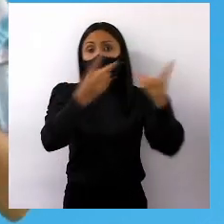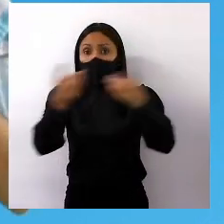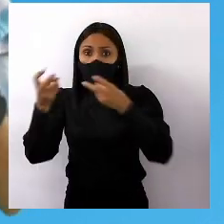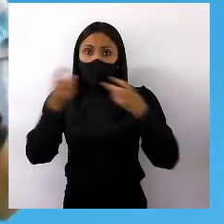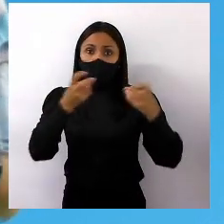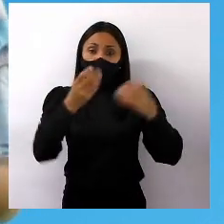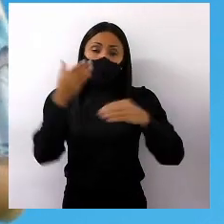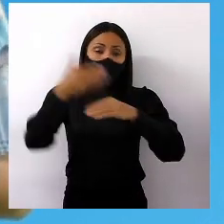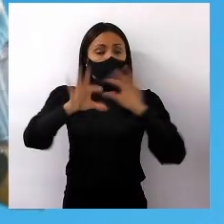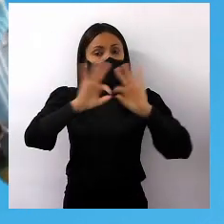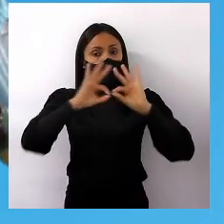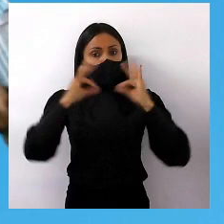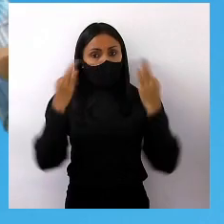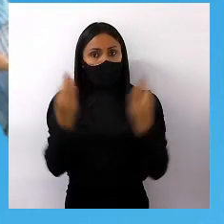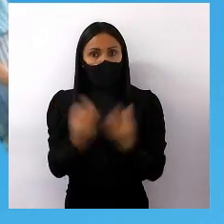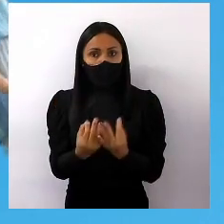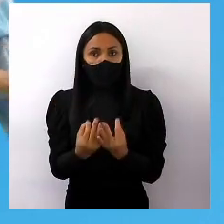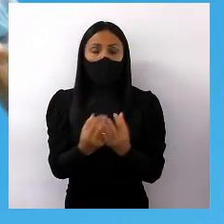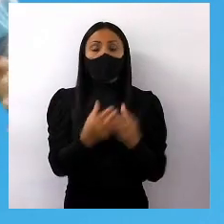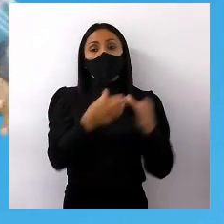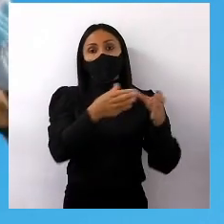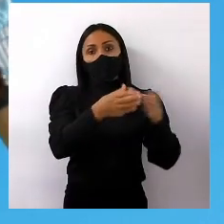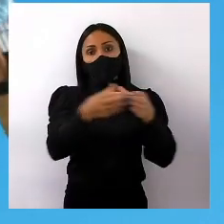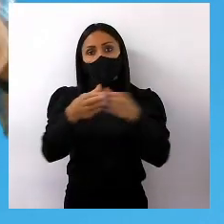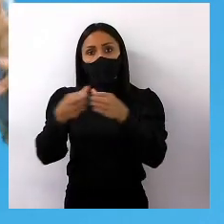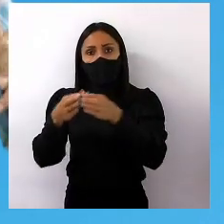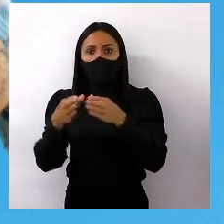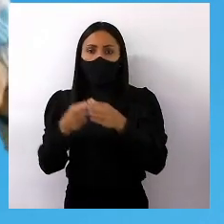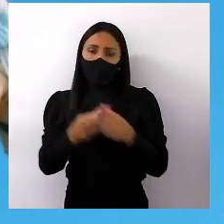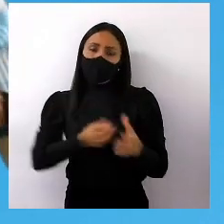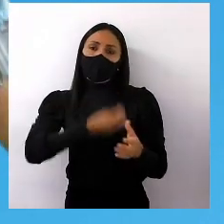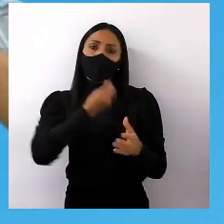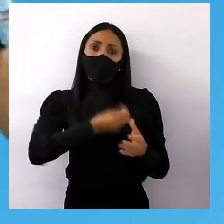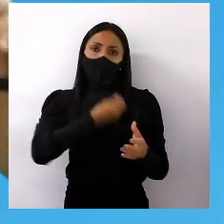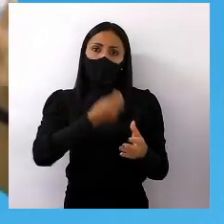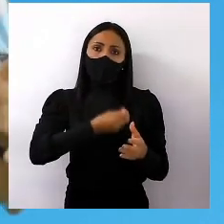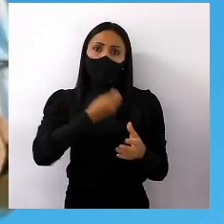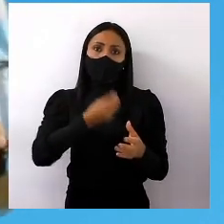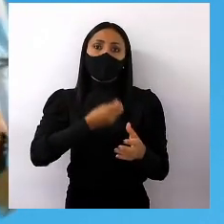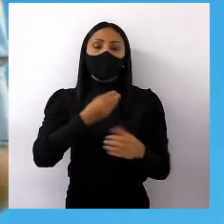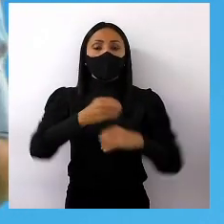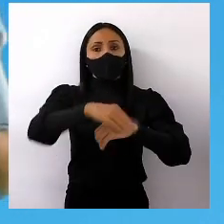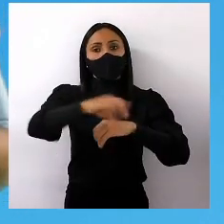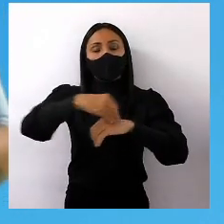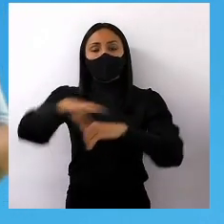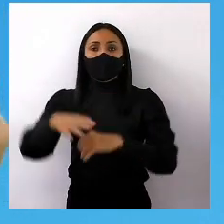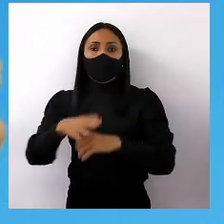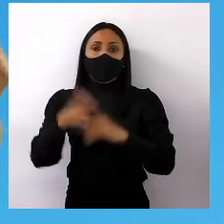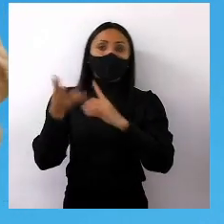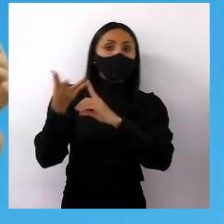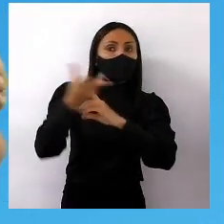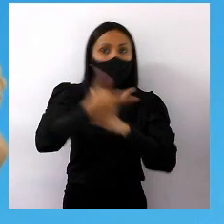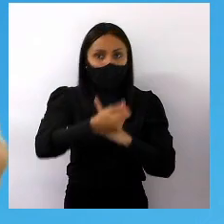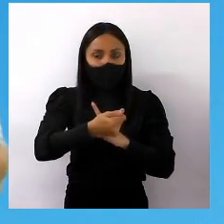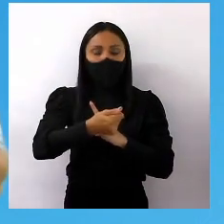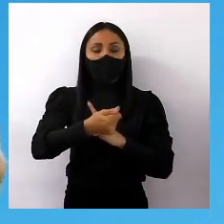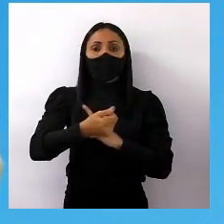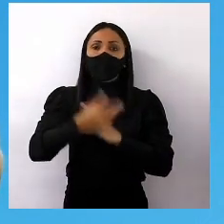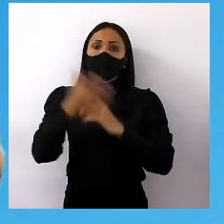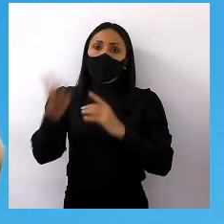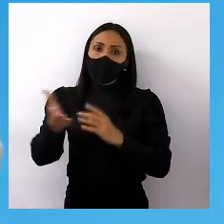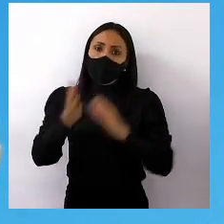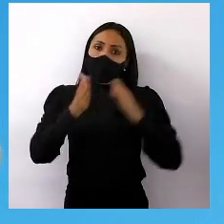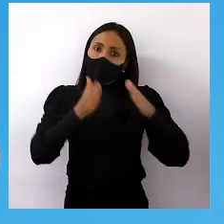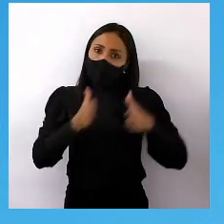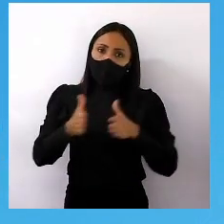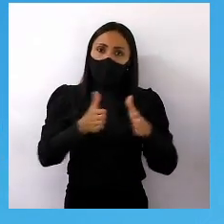dentro de uma família e de grupos que convivem, né, e compartilham da arte, né? Então André segue esse caminho aí e